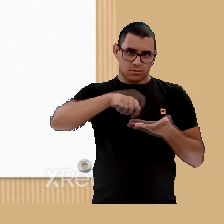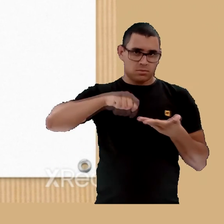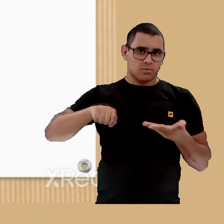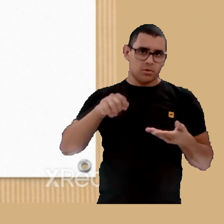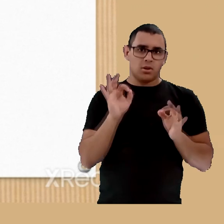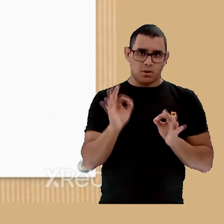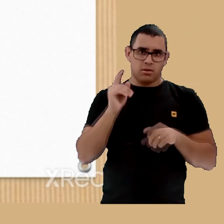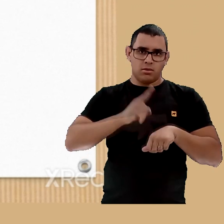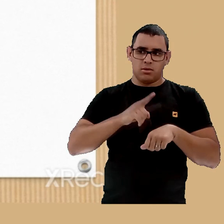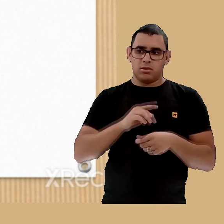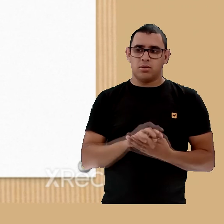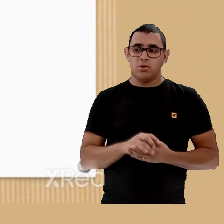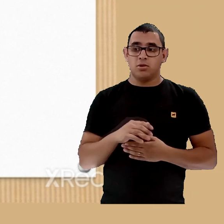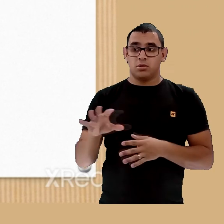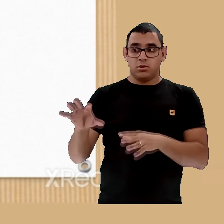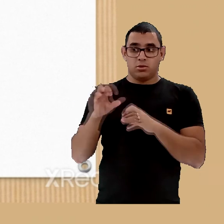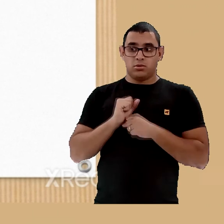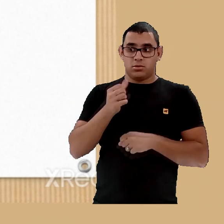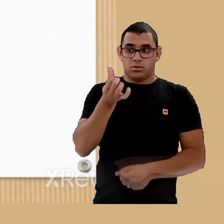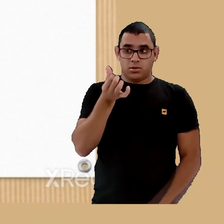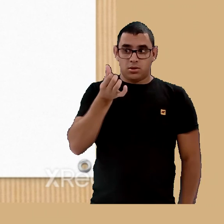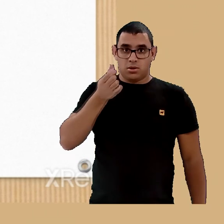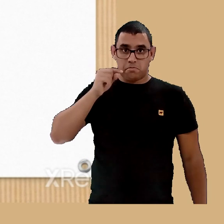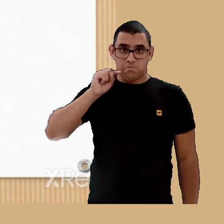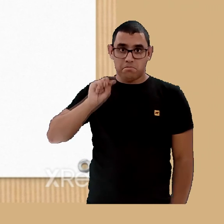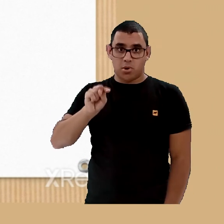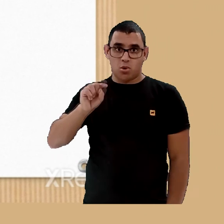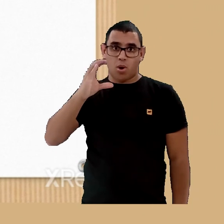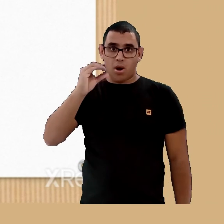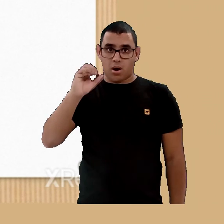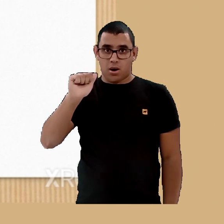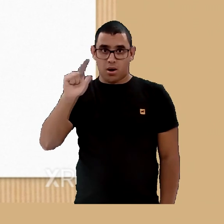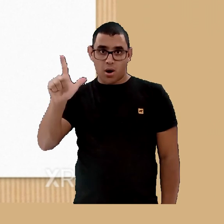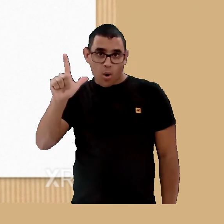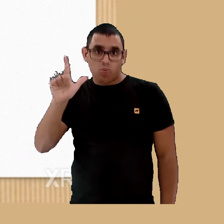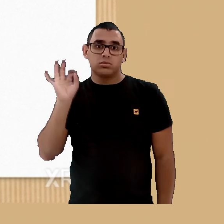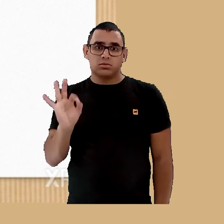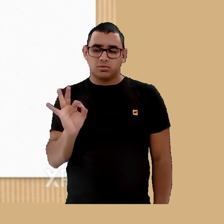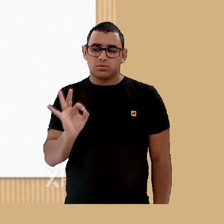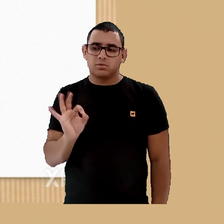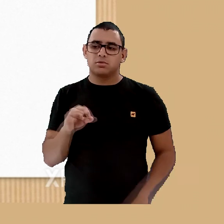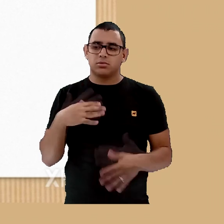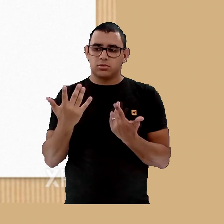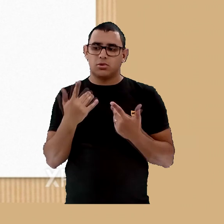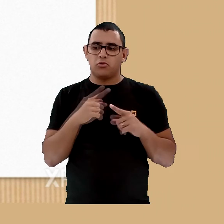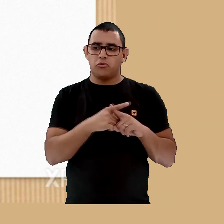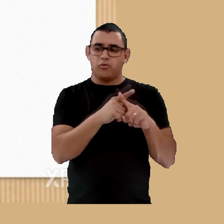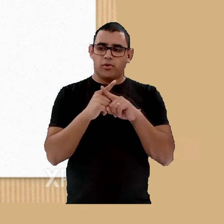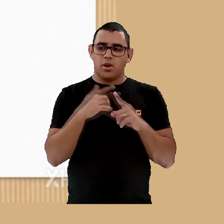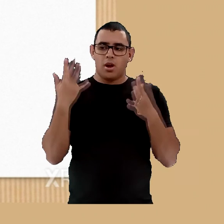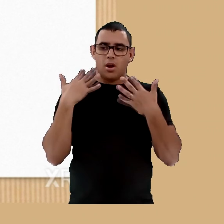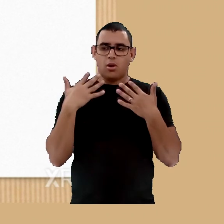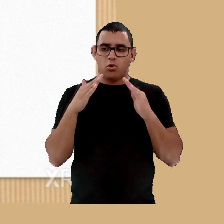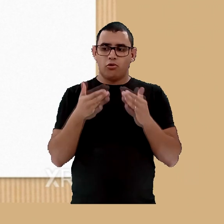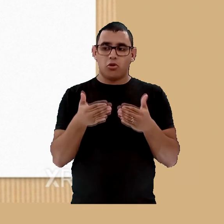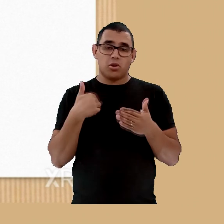Esse corpo recebeu 6.000 calorias. Então, nós temos 6.000 igual a massa, 300, multiplicado por calor específico que ele